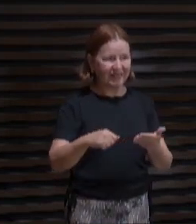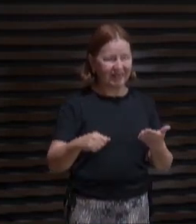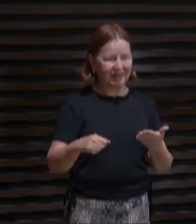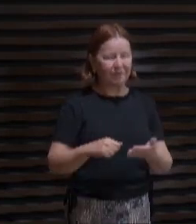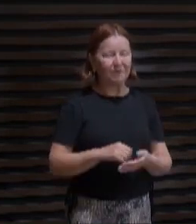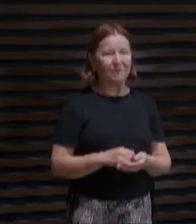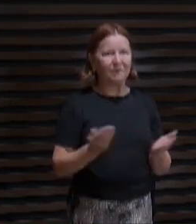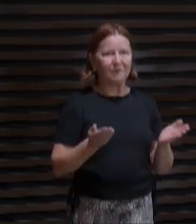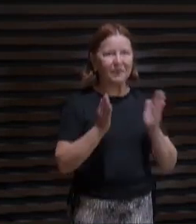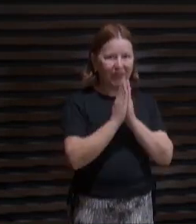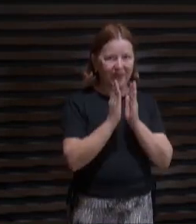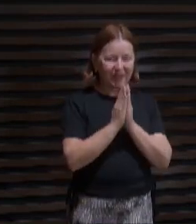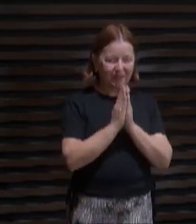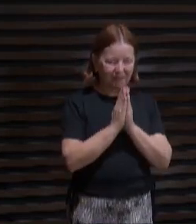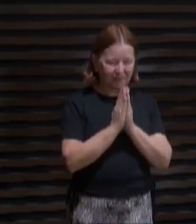Vamos orar?